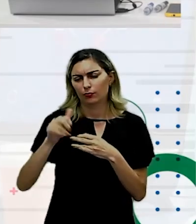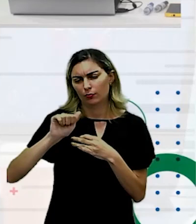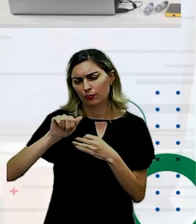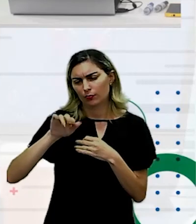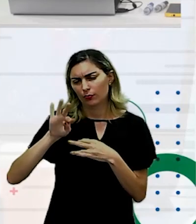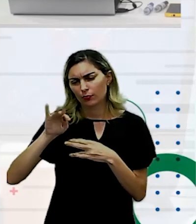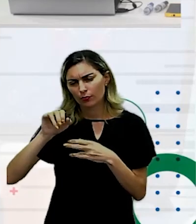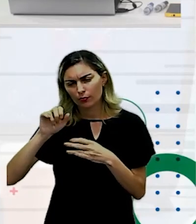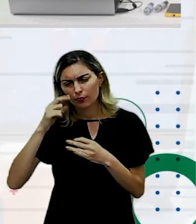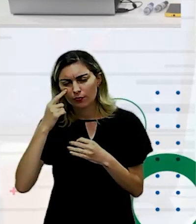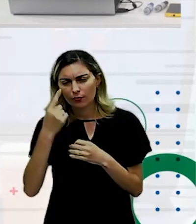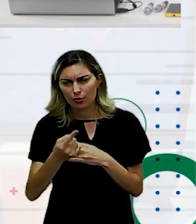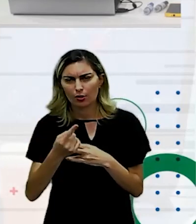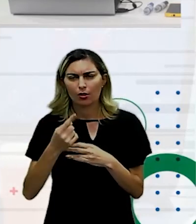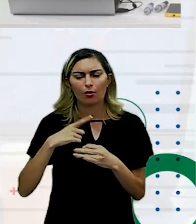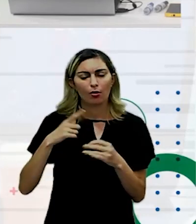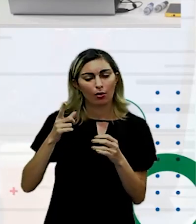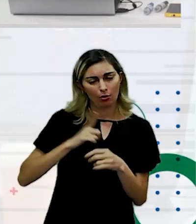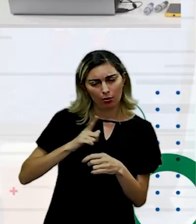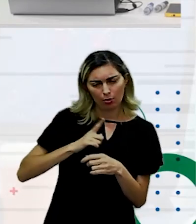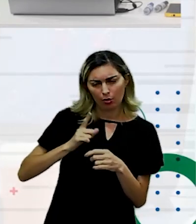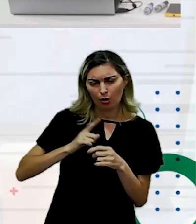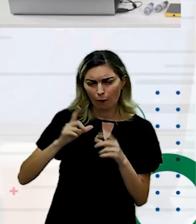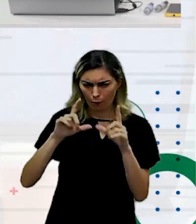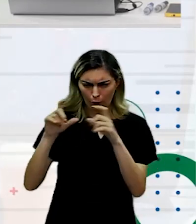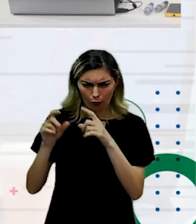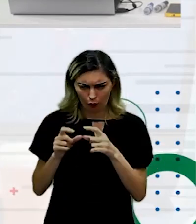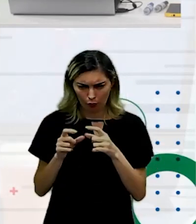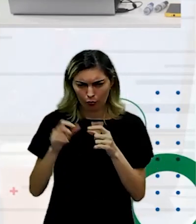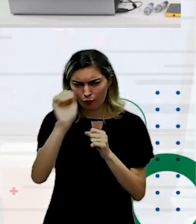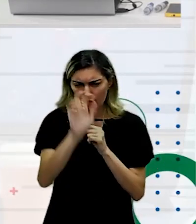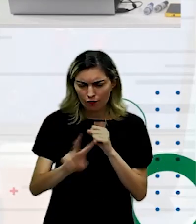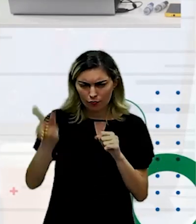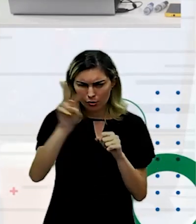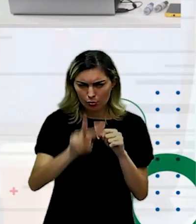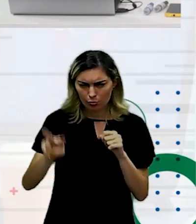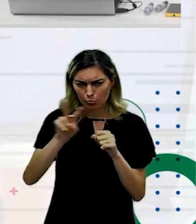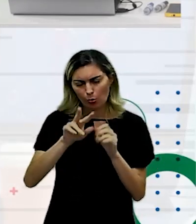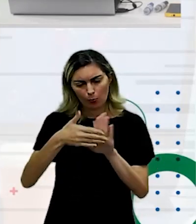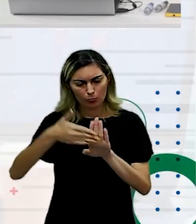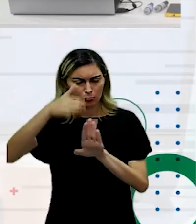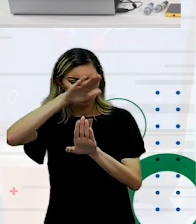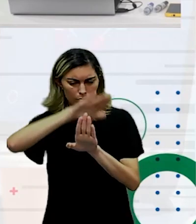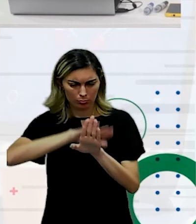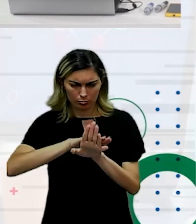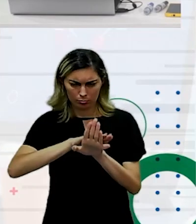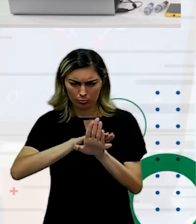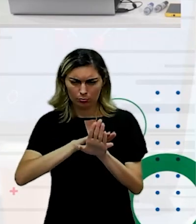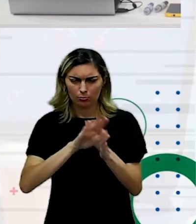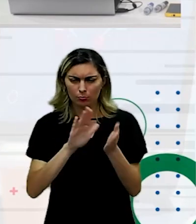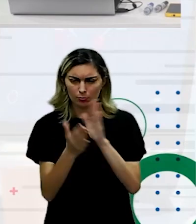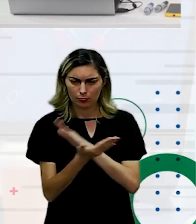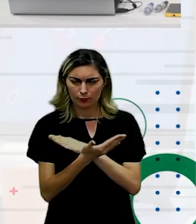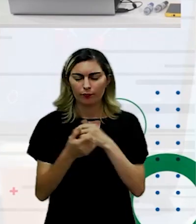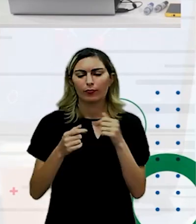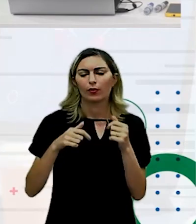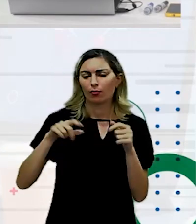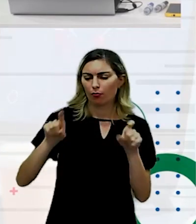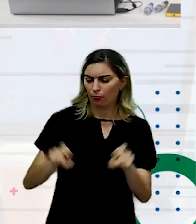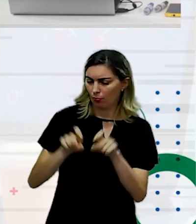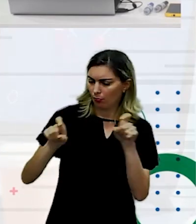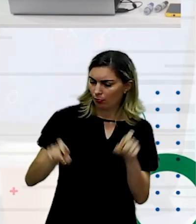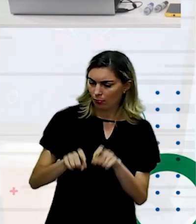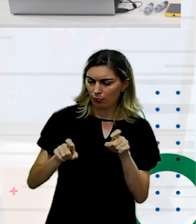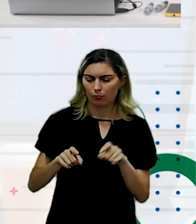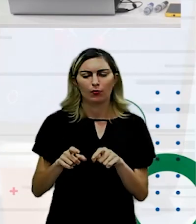fidelidade. Então aqui nós vamos ter o foco em aspectos visuais e funcionais de interface. Ele permite uma navegação e